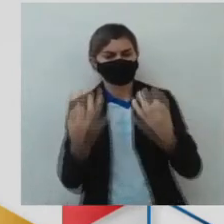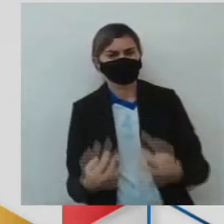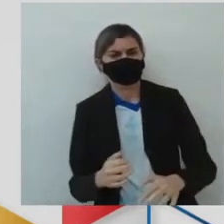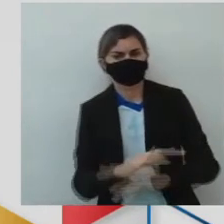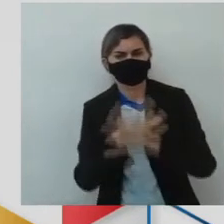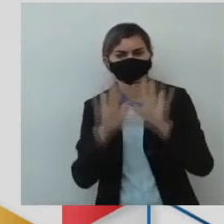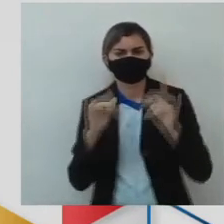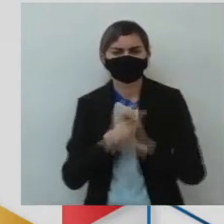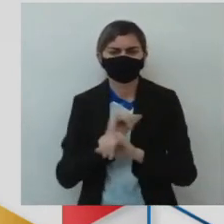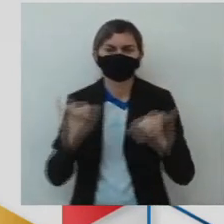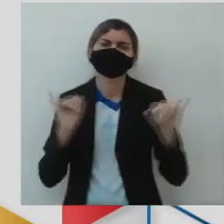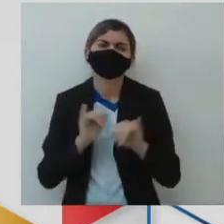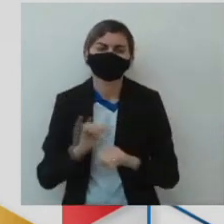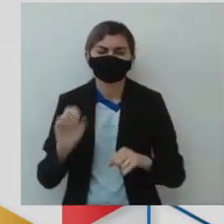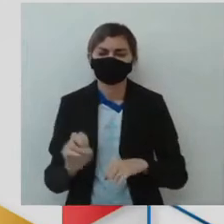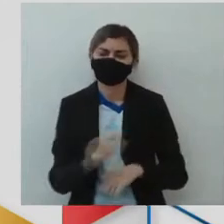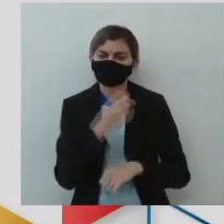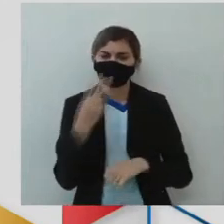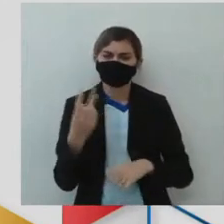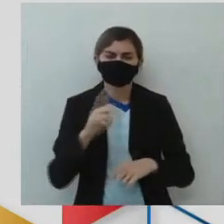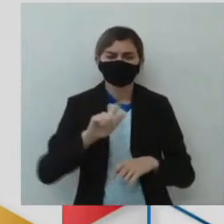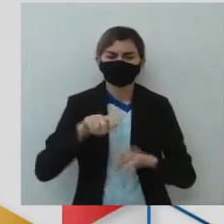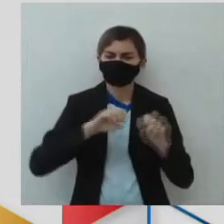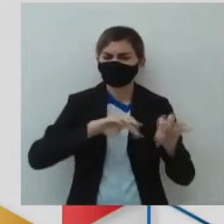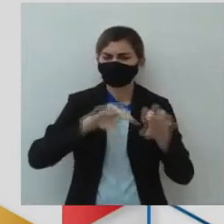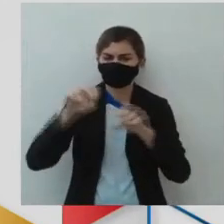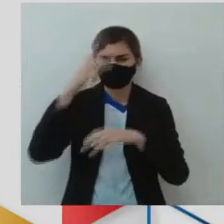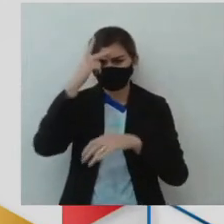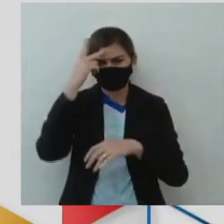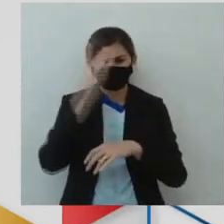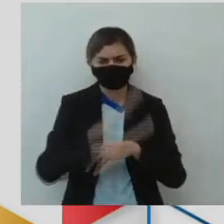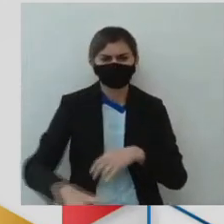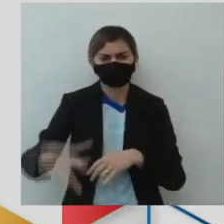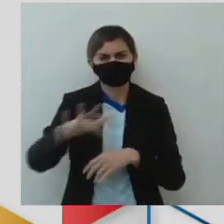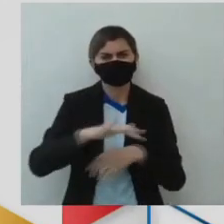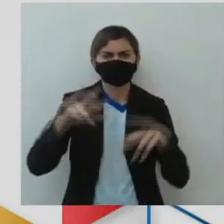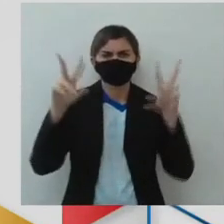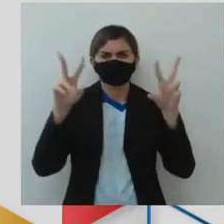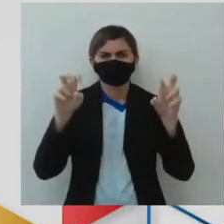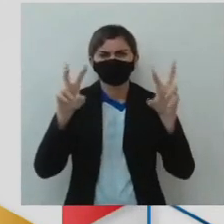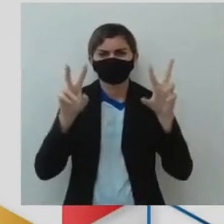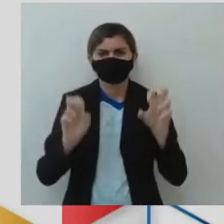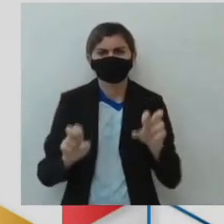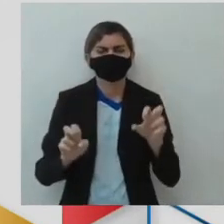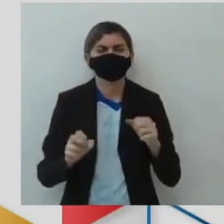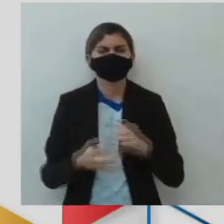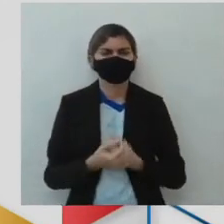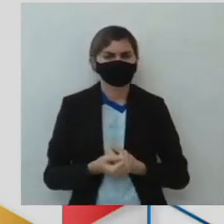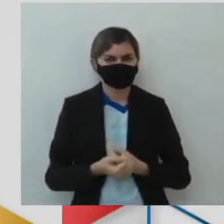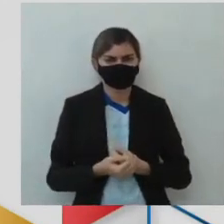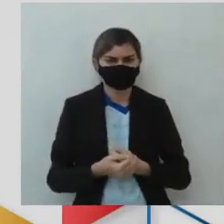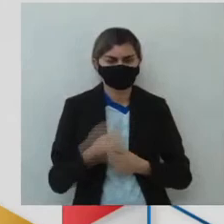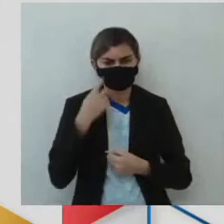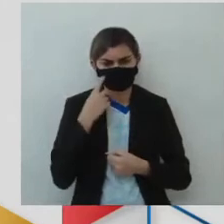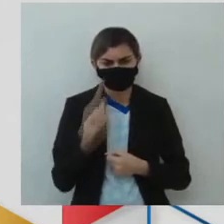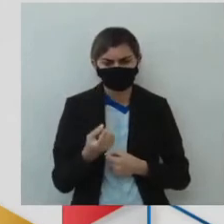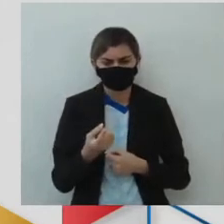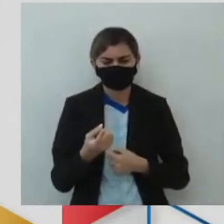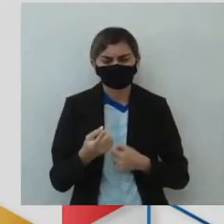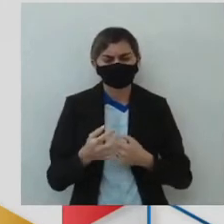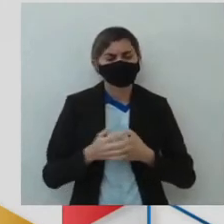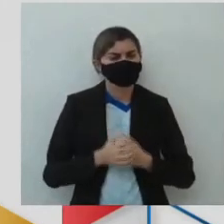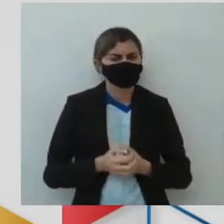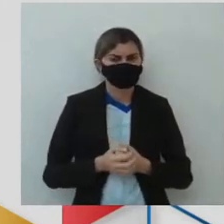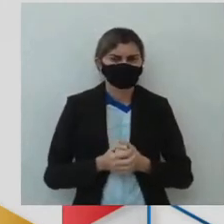uma informação ou ensinar as pessoas sobre um assunto Lex Wilson ficou